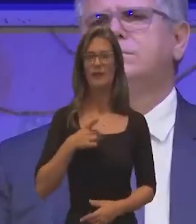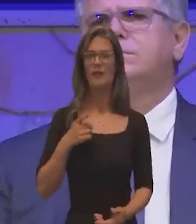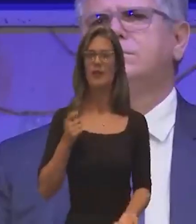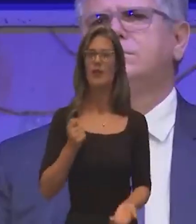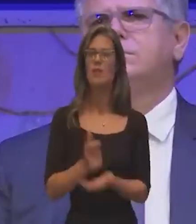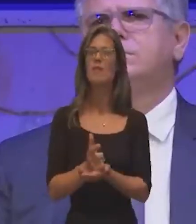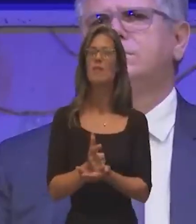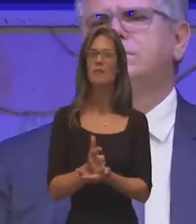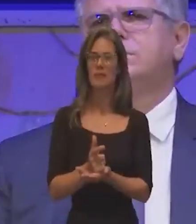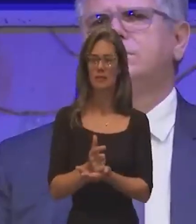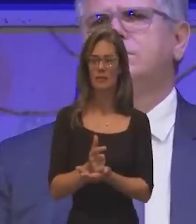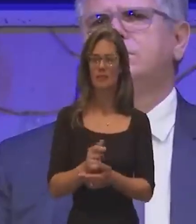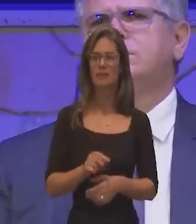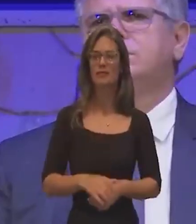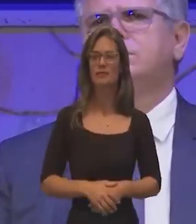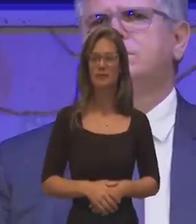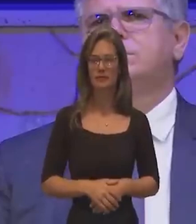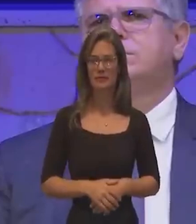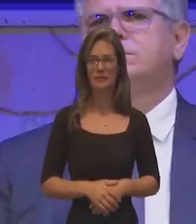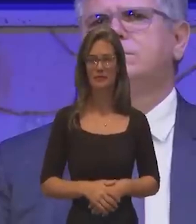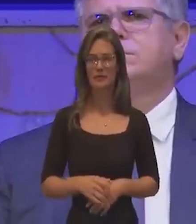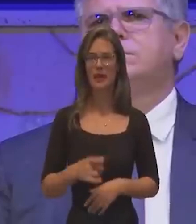Qual é o preço, pastor?